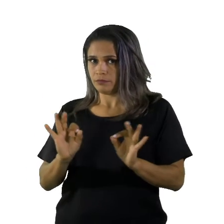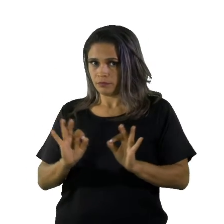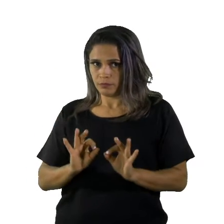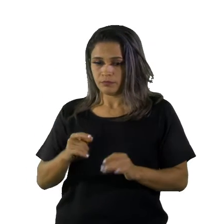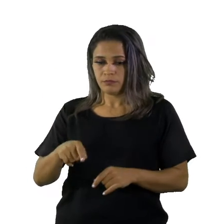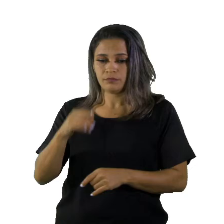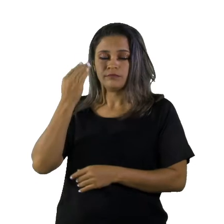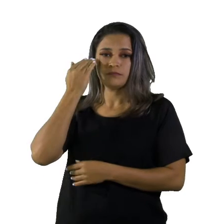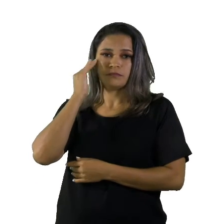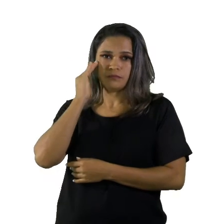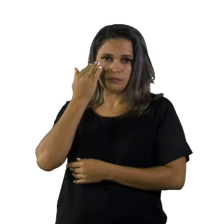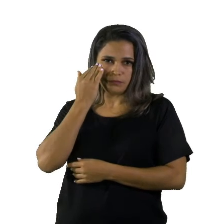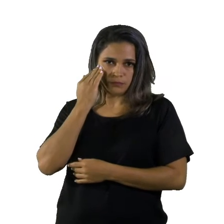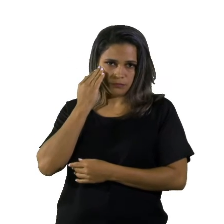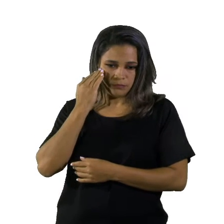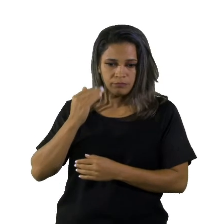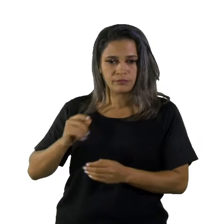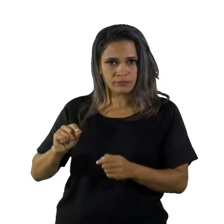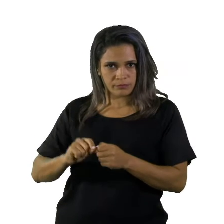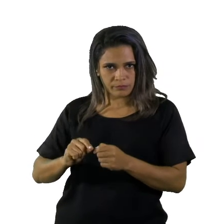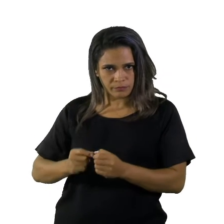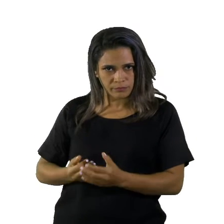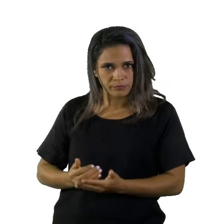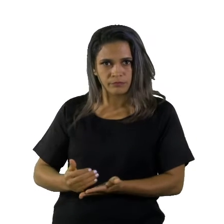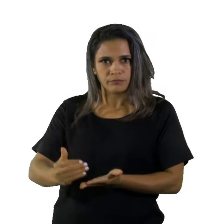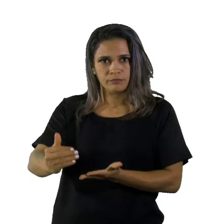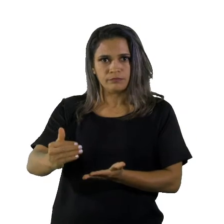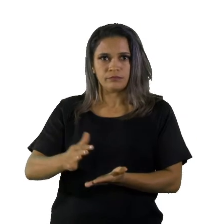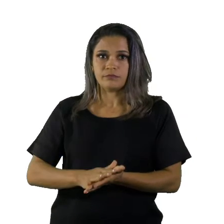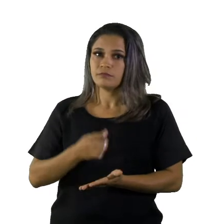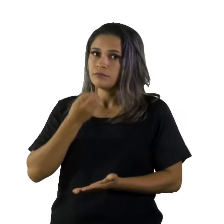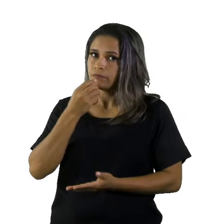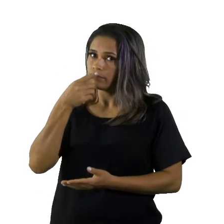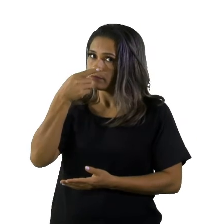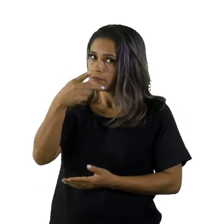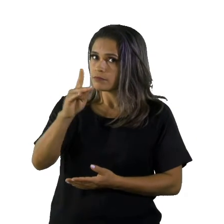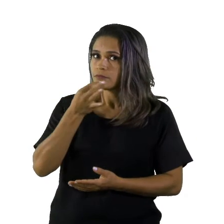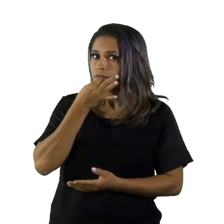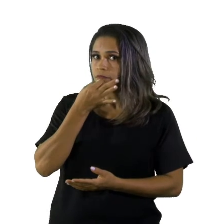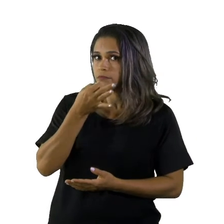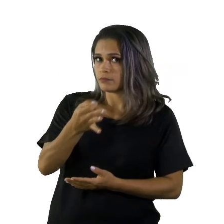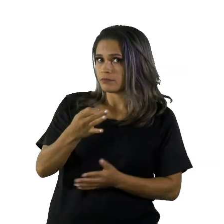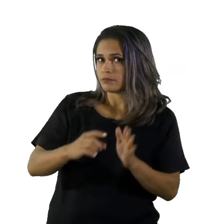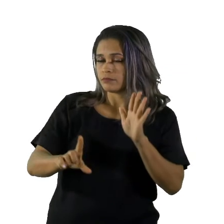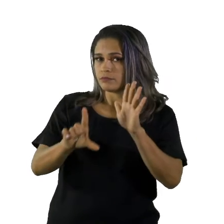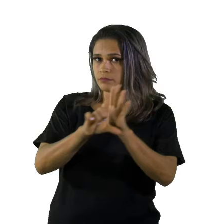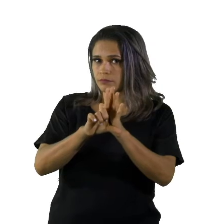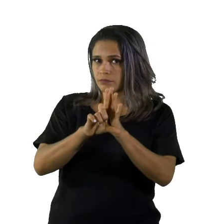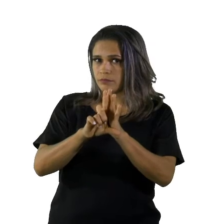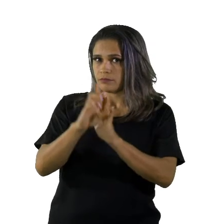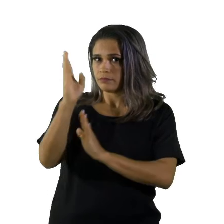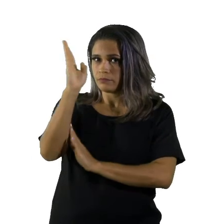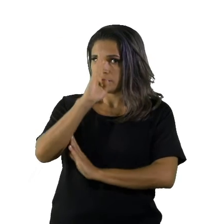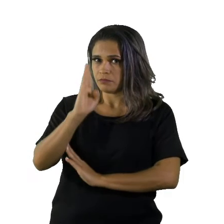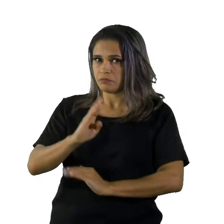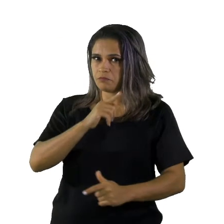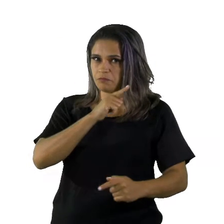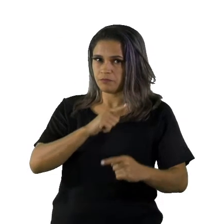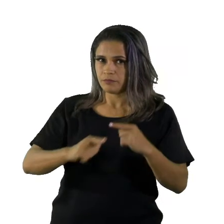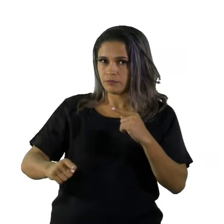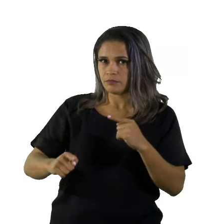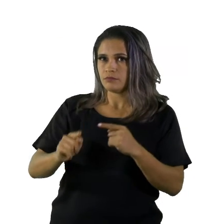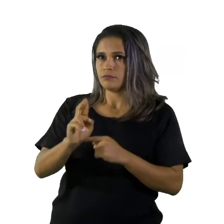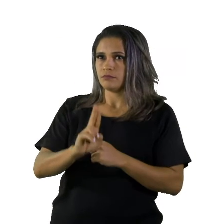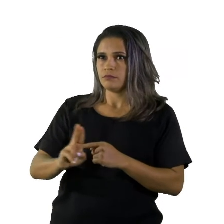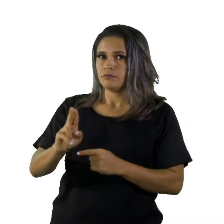ela entende e reproduz. Bem, na sua opinião, uma lei nacional que proibisse o uso de alguns